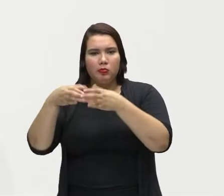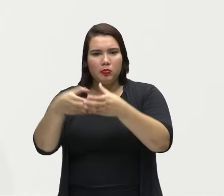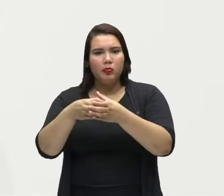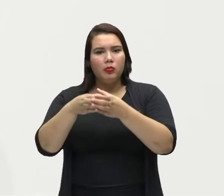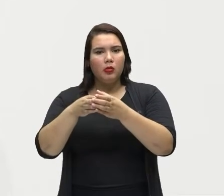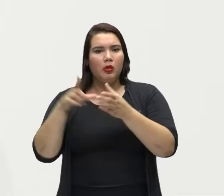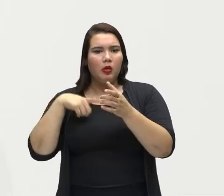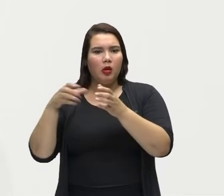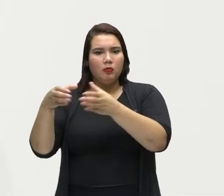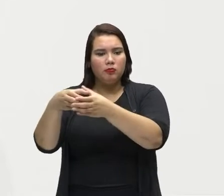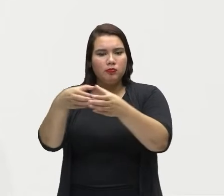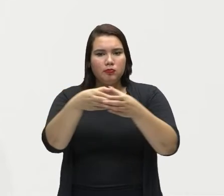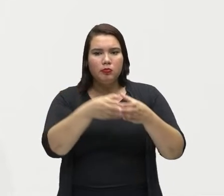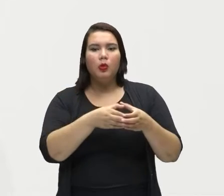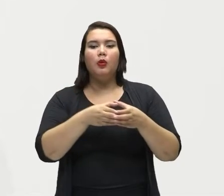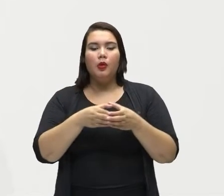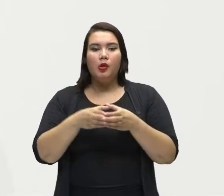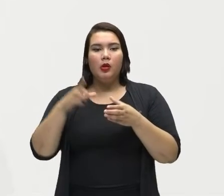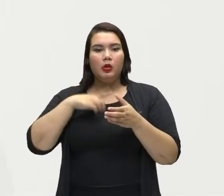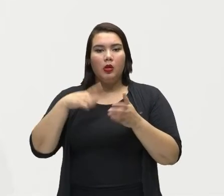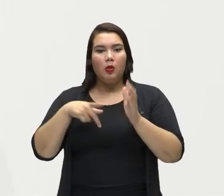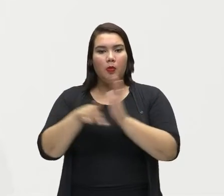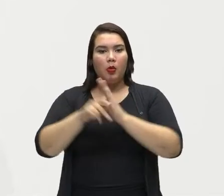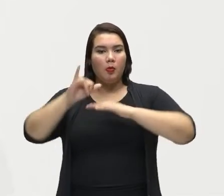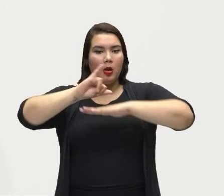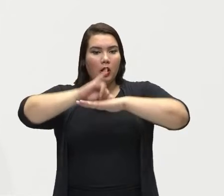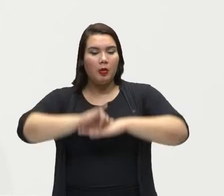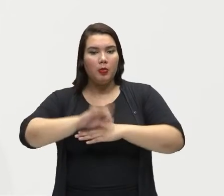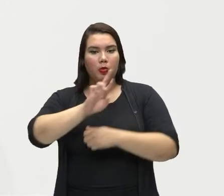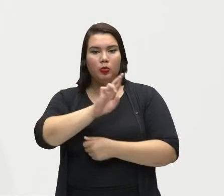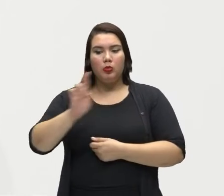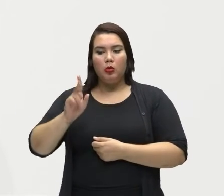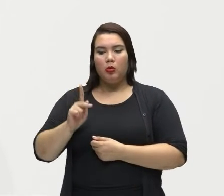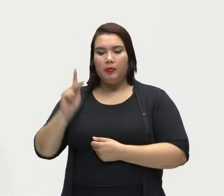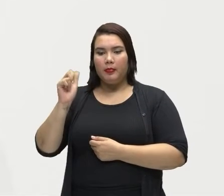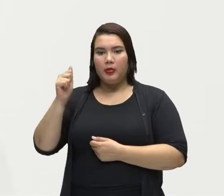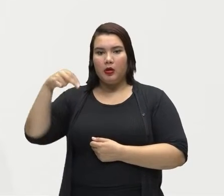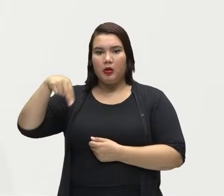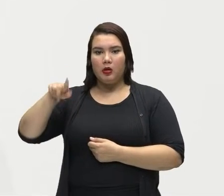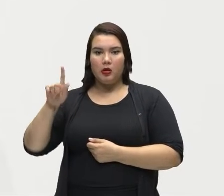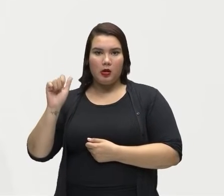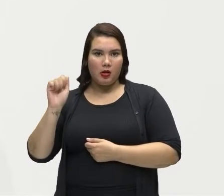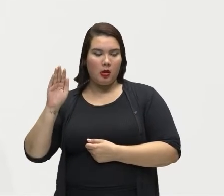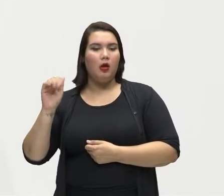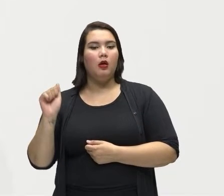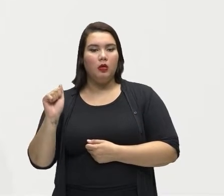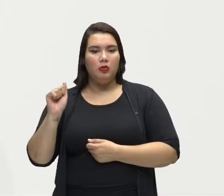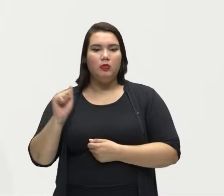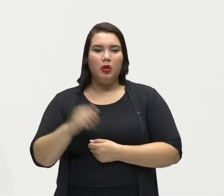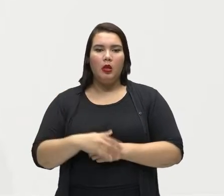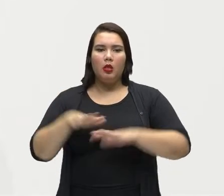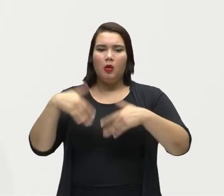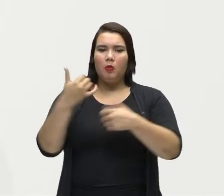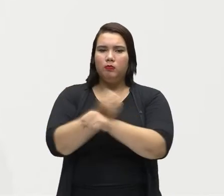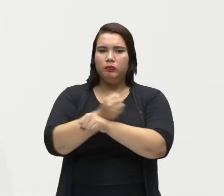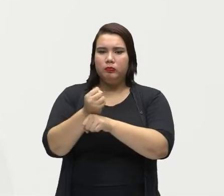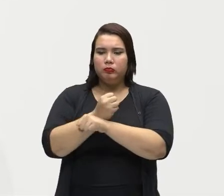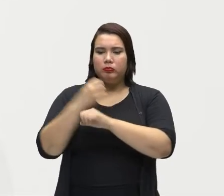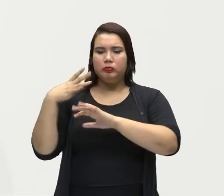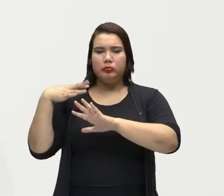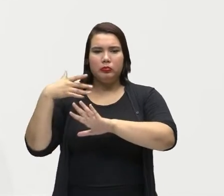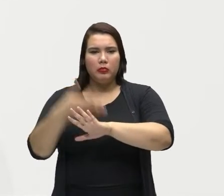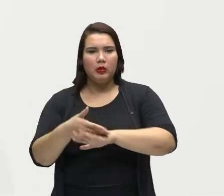um Cangaba como sua capital. Após anos de conflitos entre os povos da região,